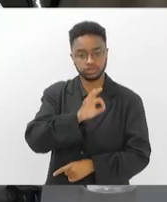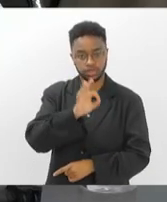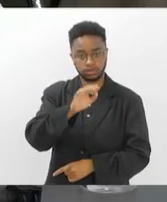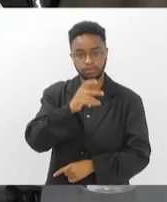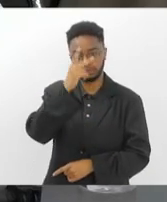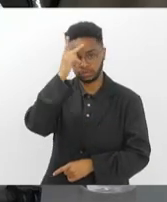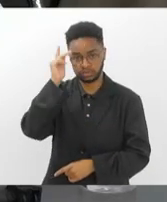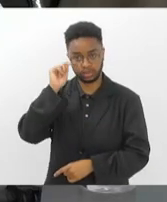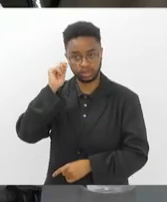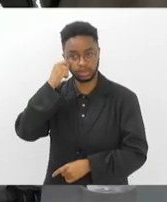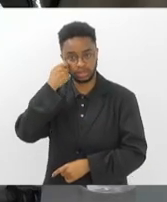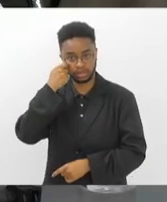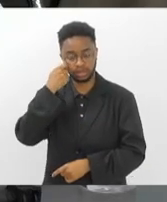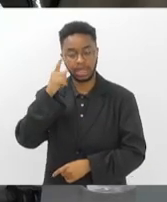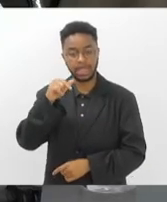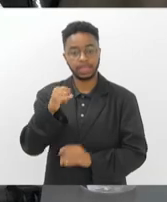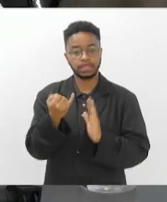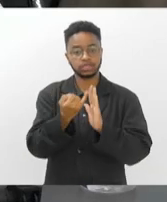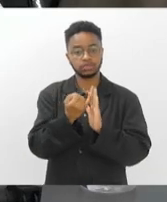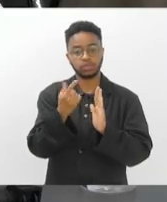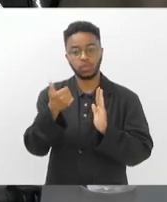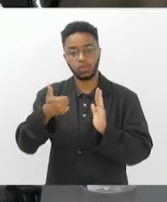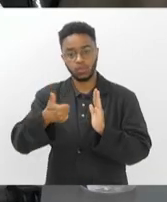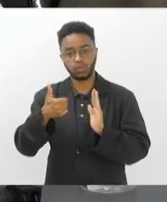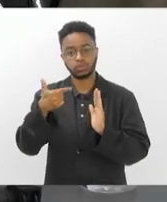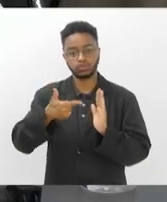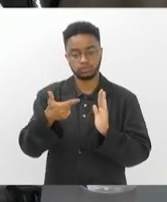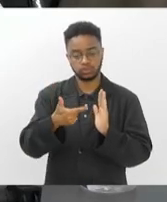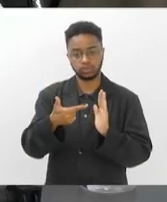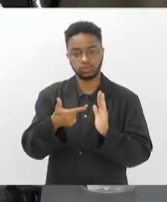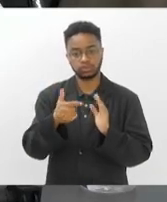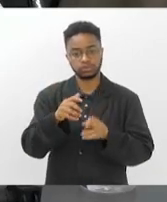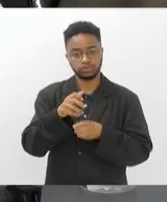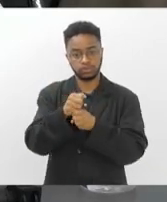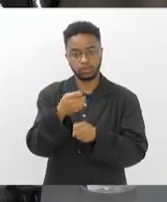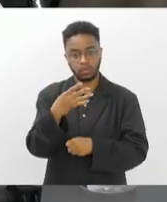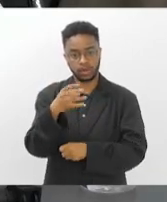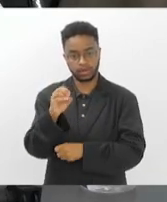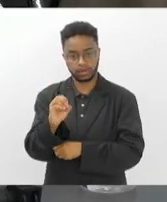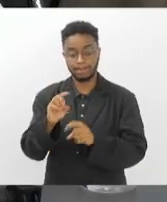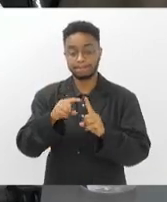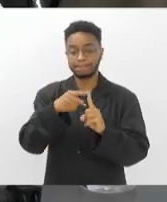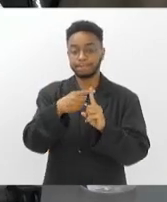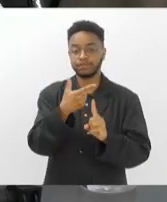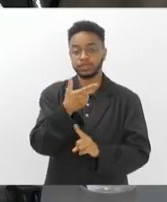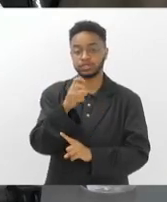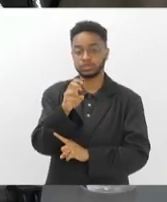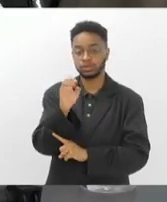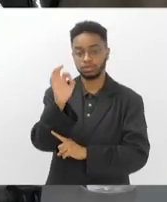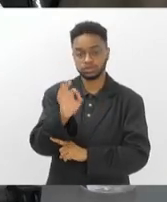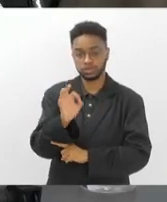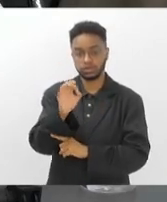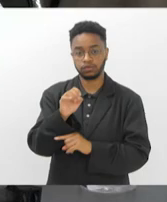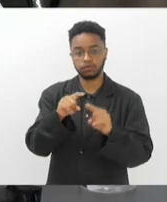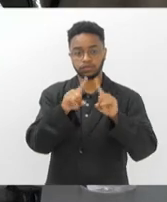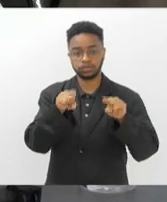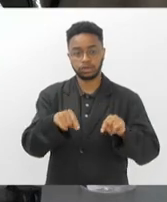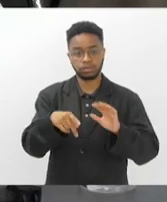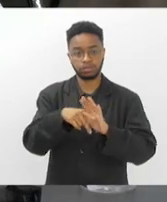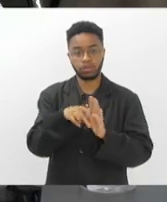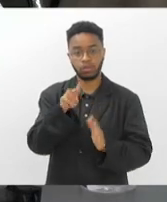Nos incisos 1 e 2 do 5º, deu 40, e mais 25% dos servidores da UERJ, então,